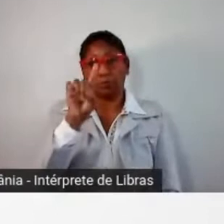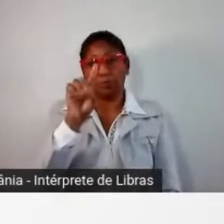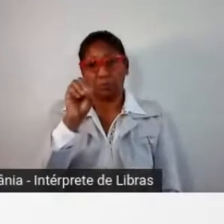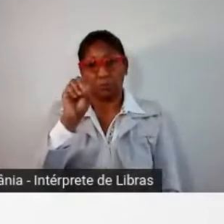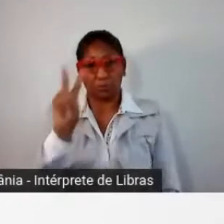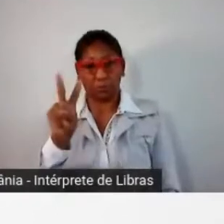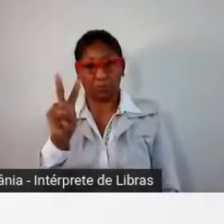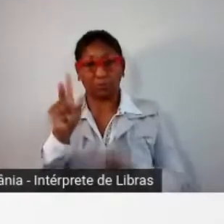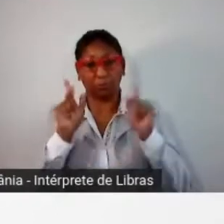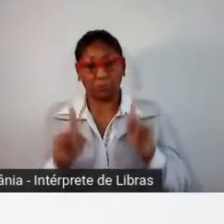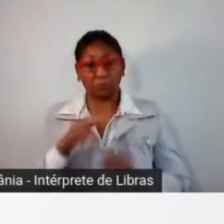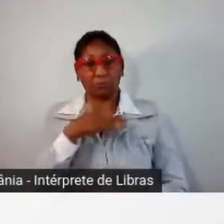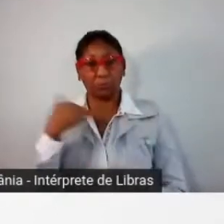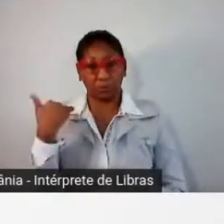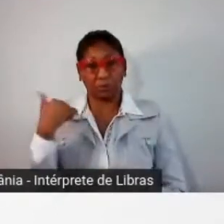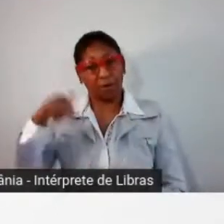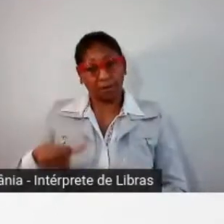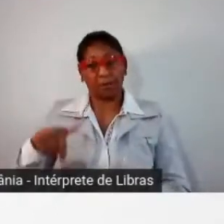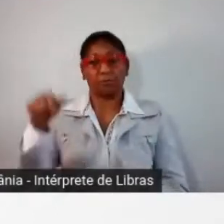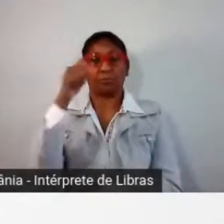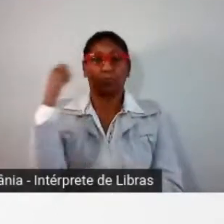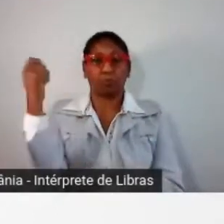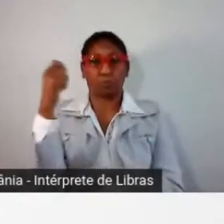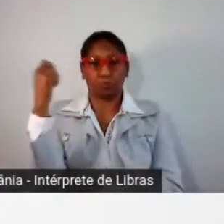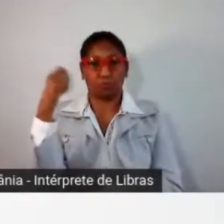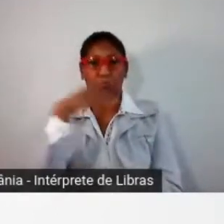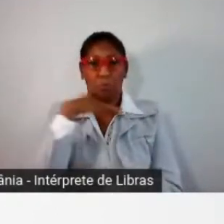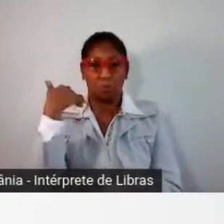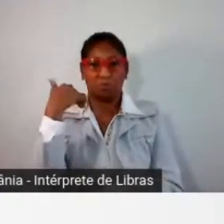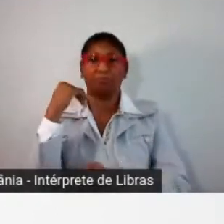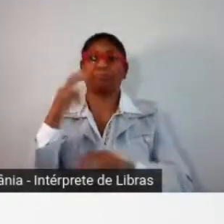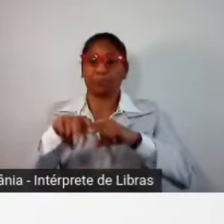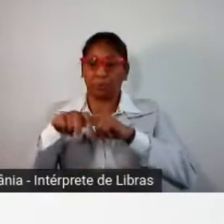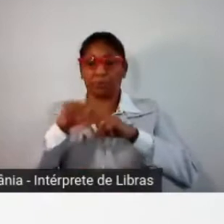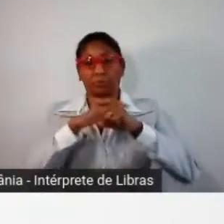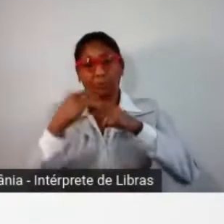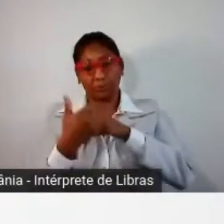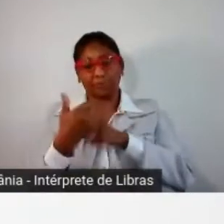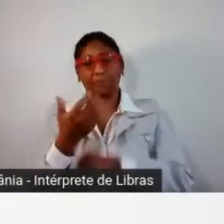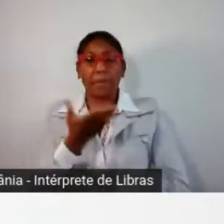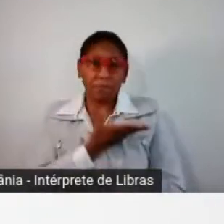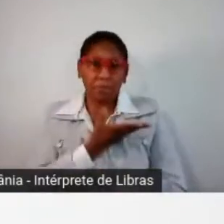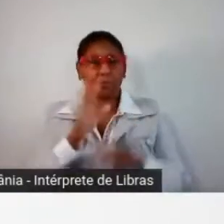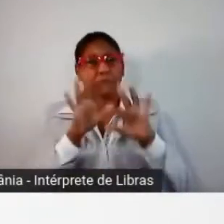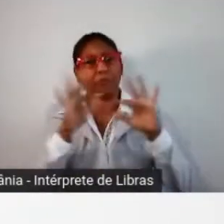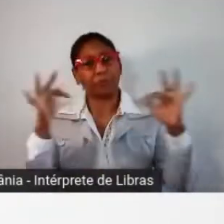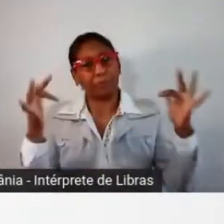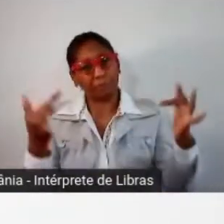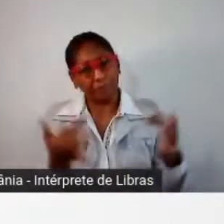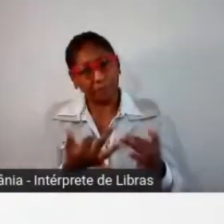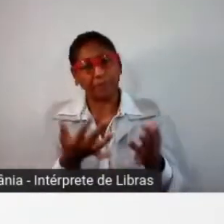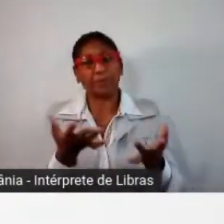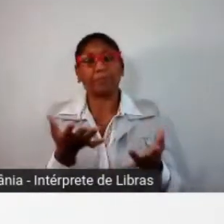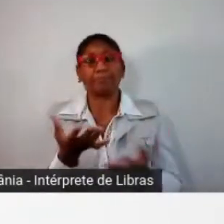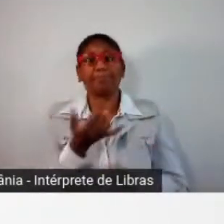3.102 óbitos confirmados no nosso estado nesse momento. As famílias e aos amigos daqueles que perderam a vida para essa doença,